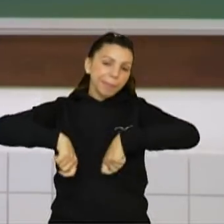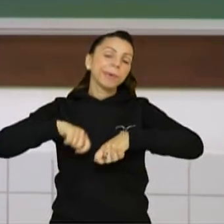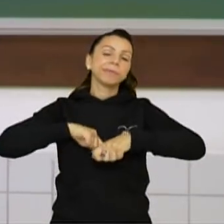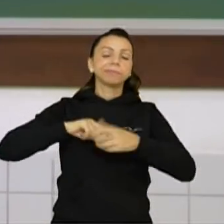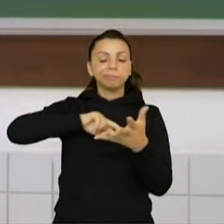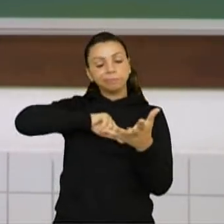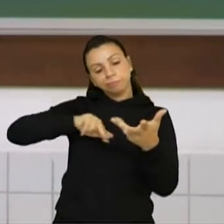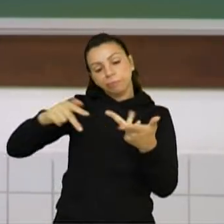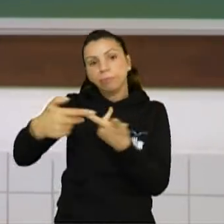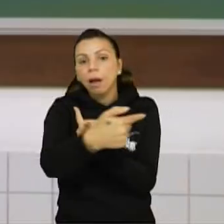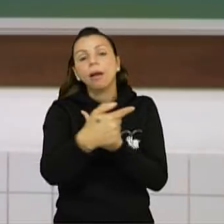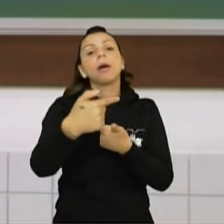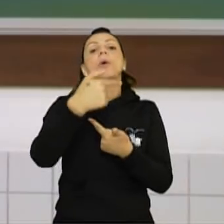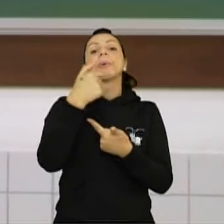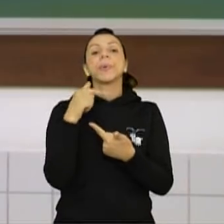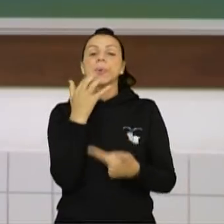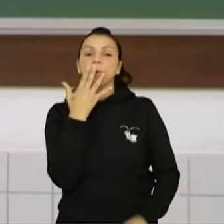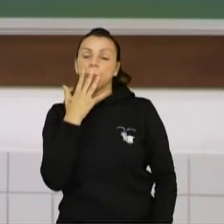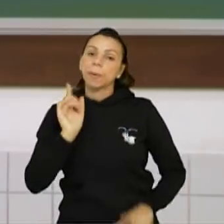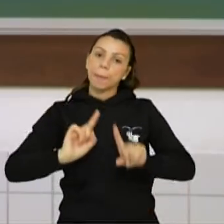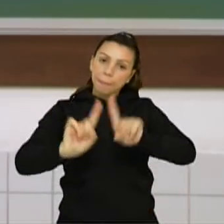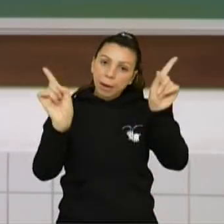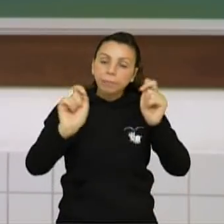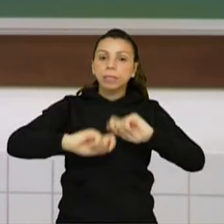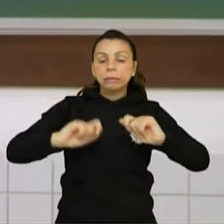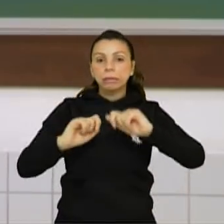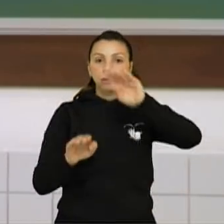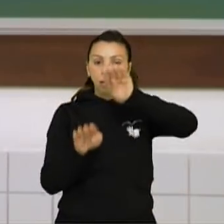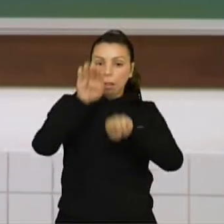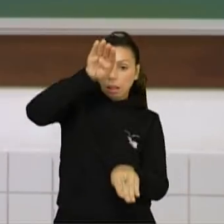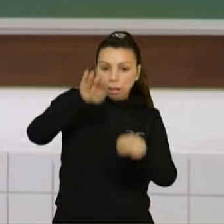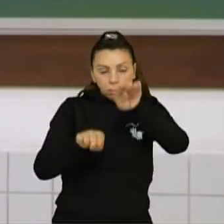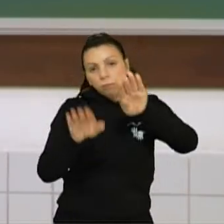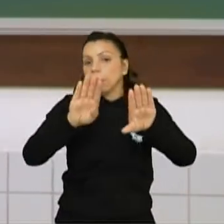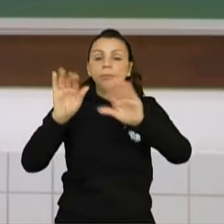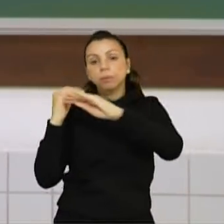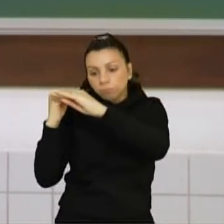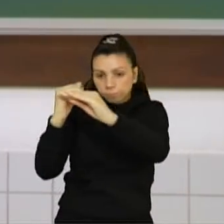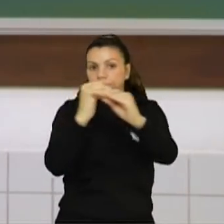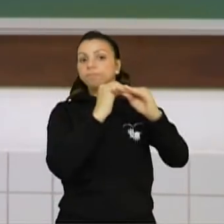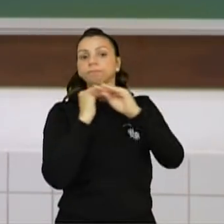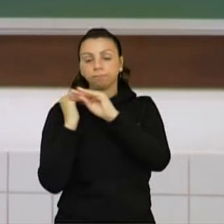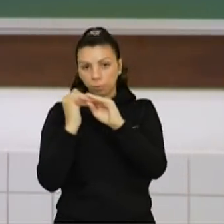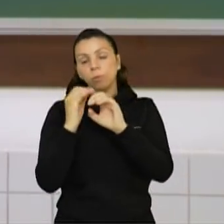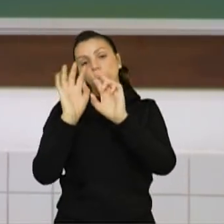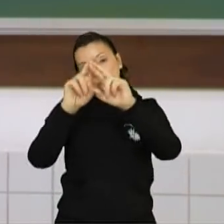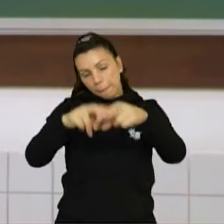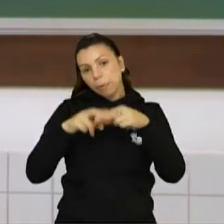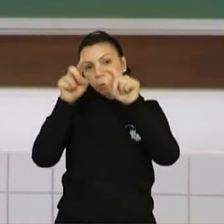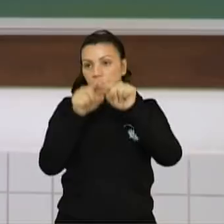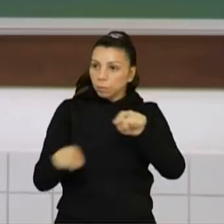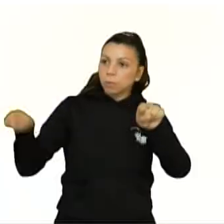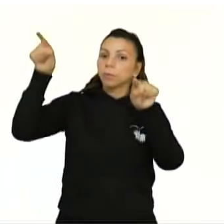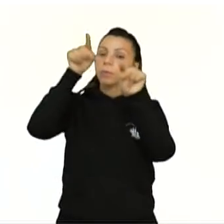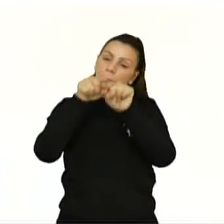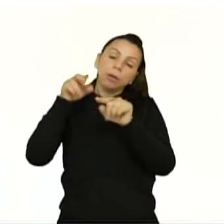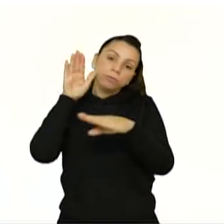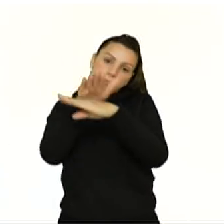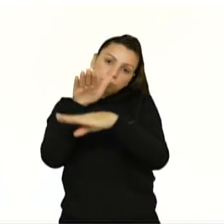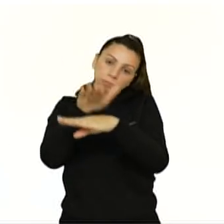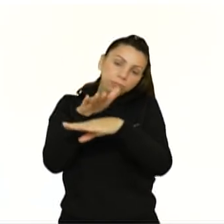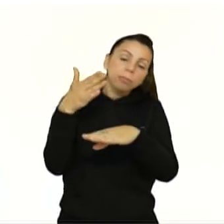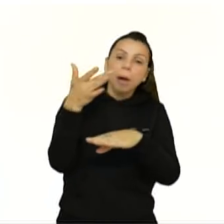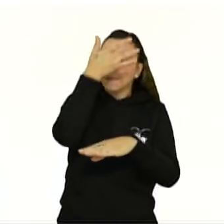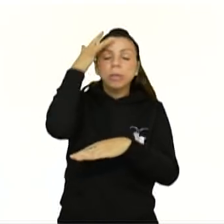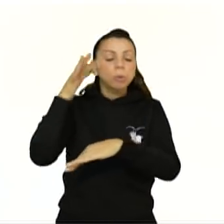várias cores num trabalho, mas que não haja um desequilíbrio na hora de organizar essas cores. Por isso o ciclo cromático ele serve muito para